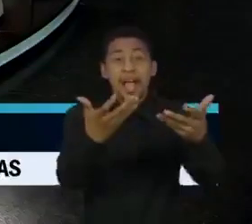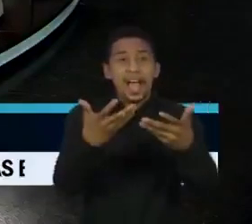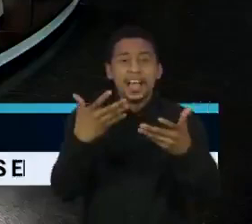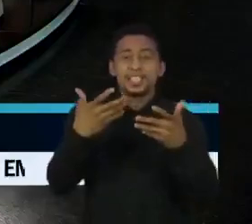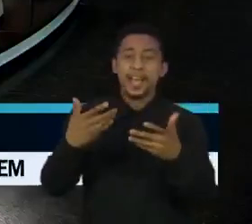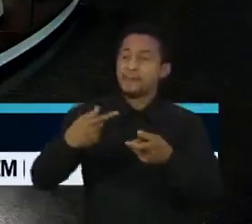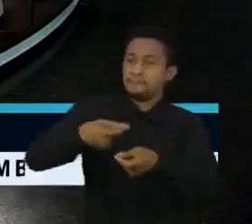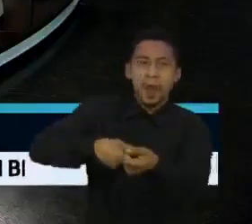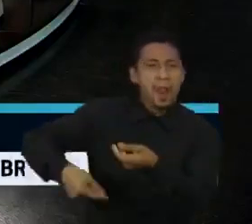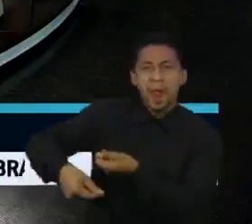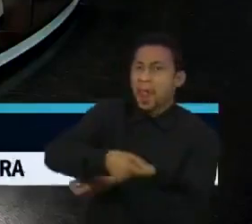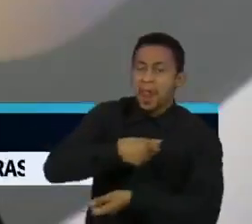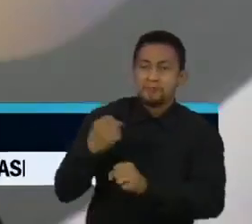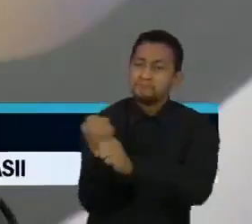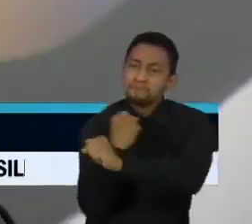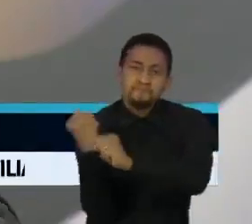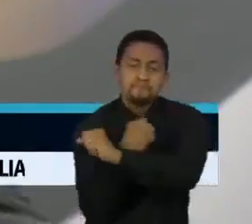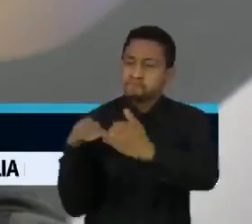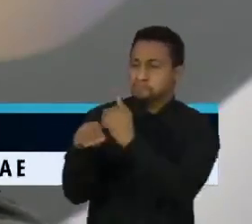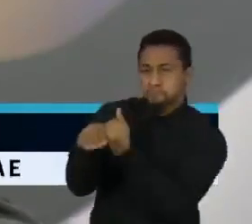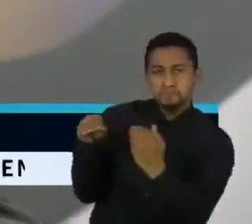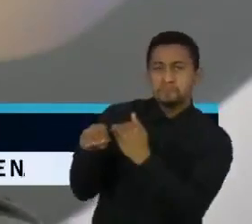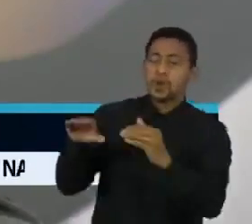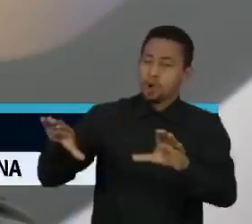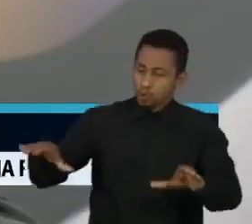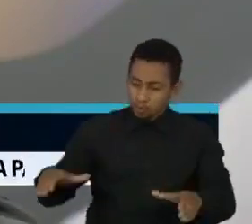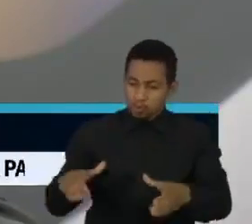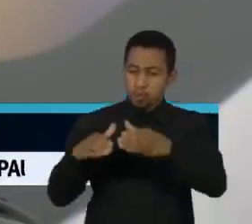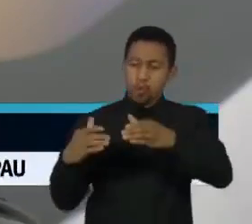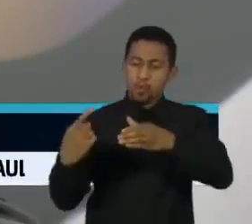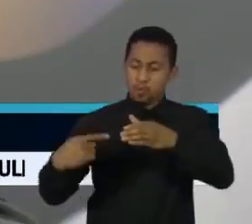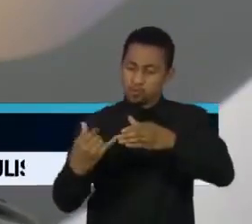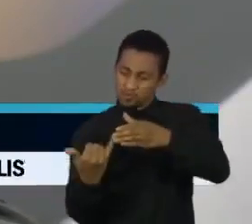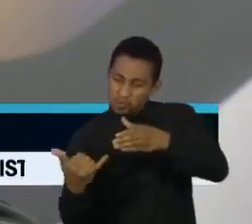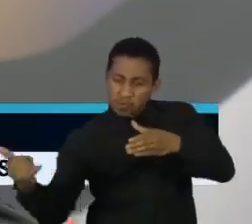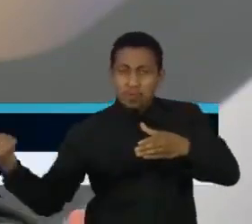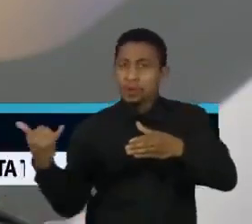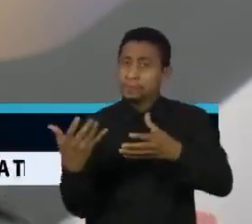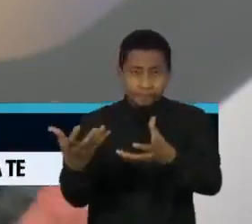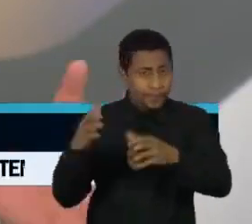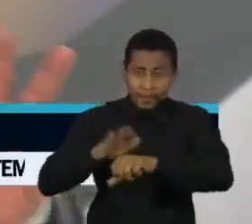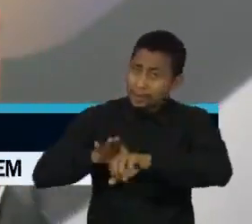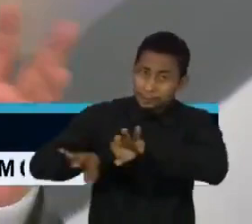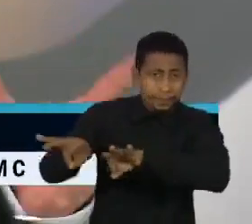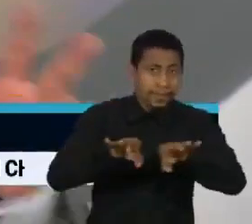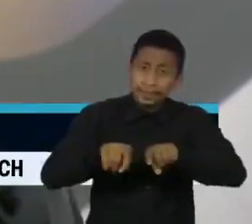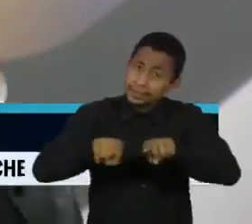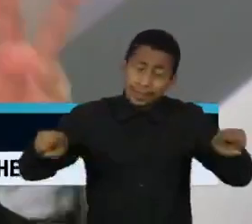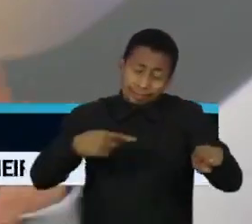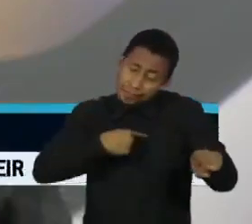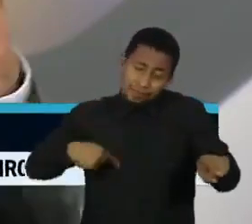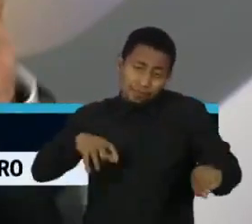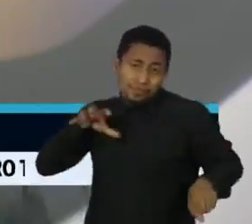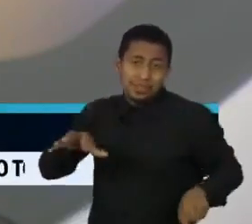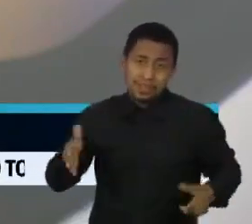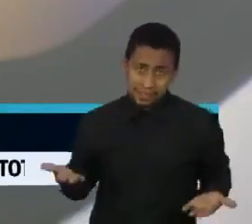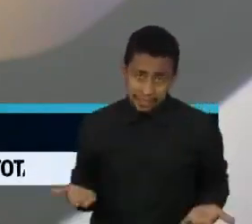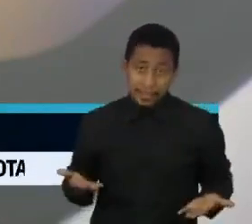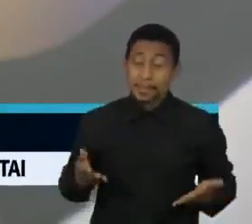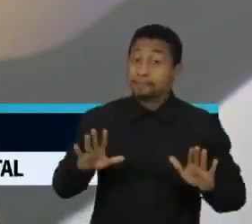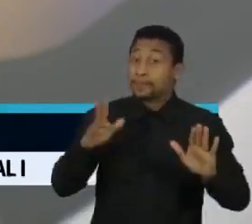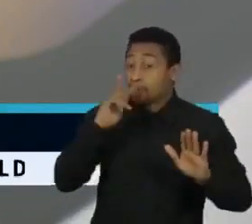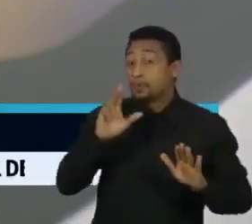ela quer construir estrada Usina tudo de infraestrutura que os chineses vão fazendo então tem um cenário que talvez